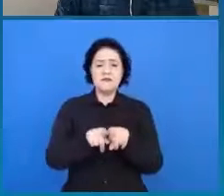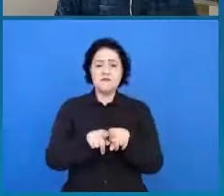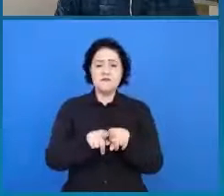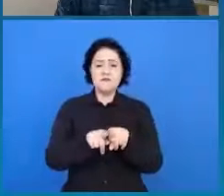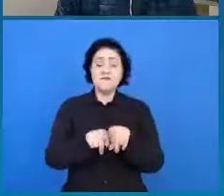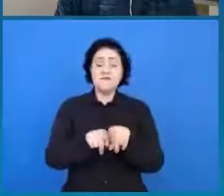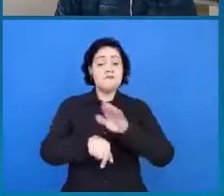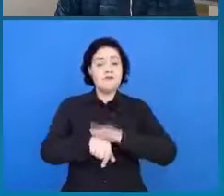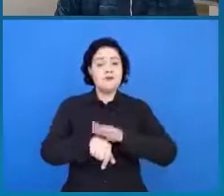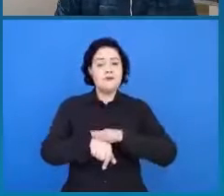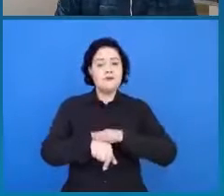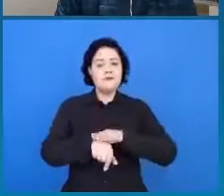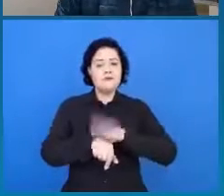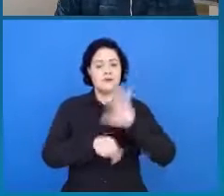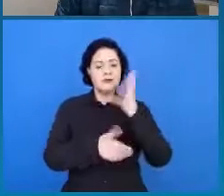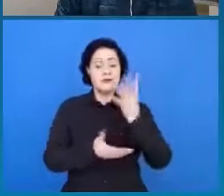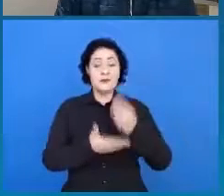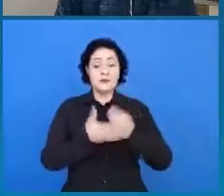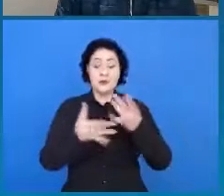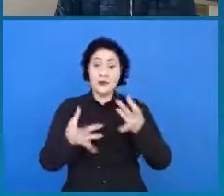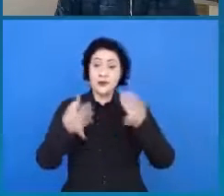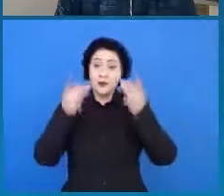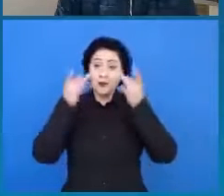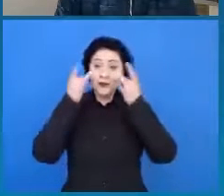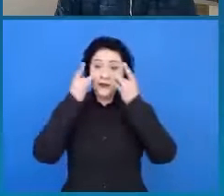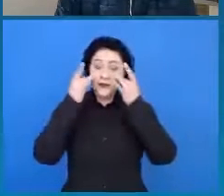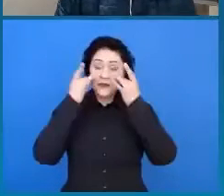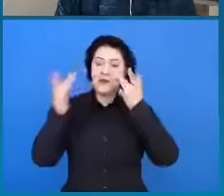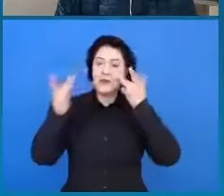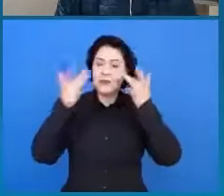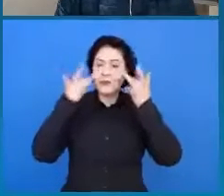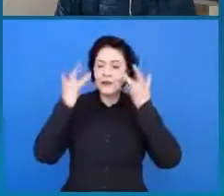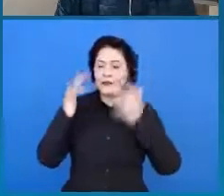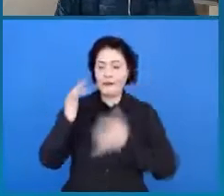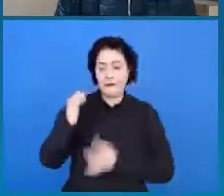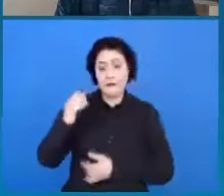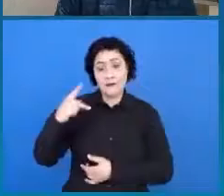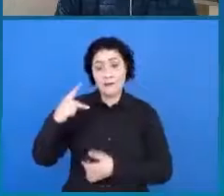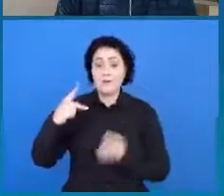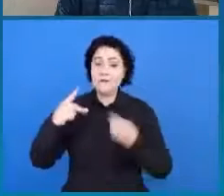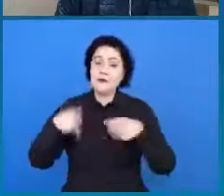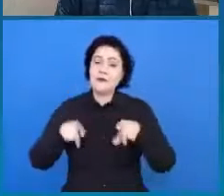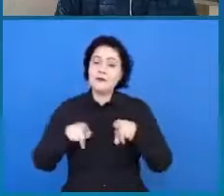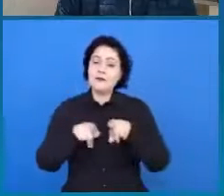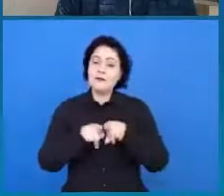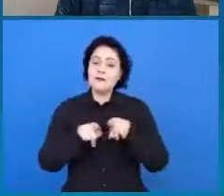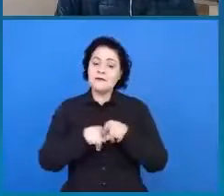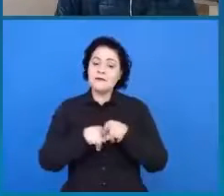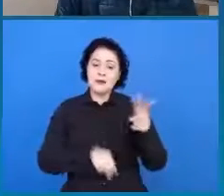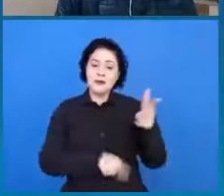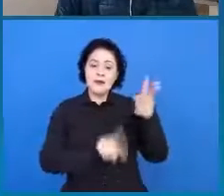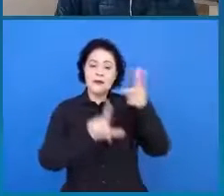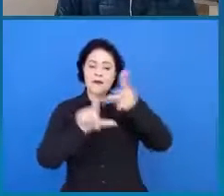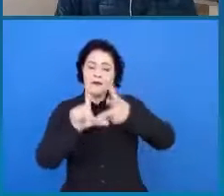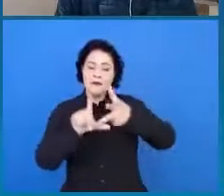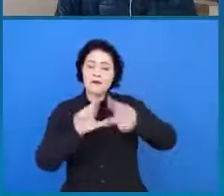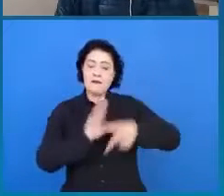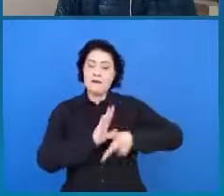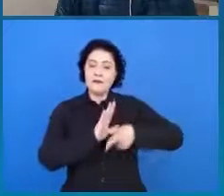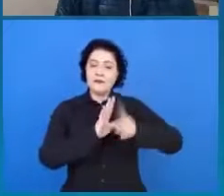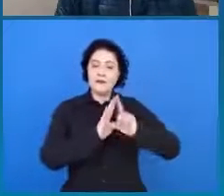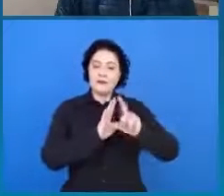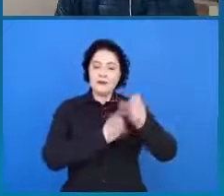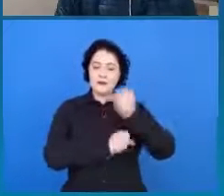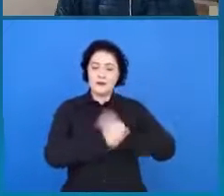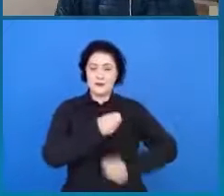em Momento Espírita ao vivo lá no teatro da fep ou talvez até na laje anterior que fizemos